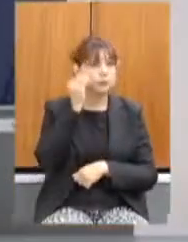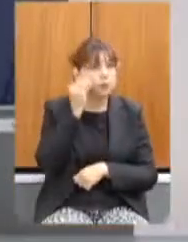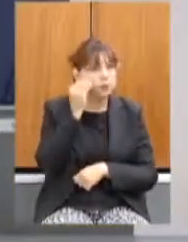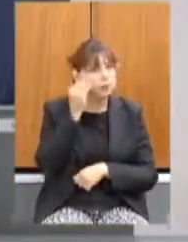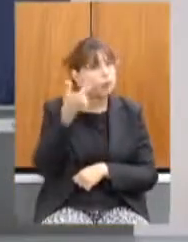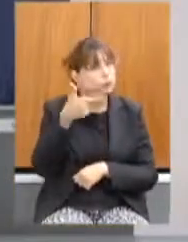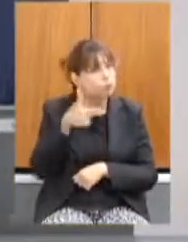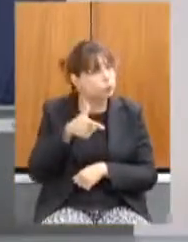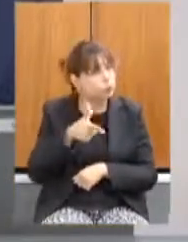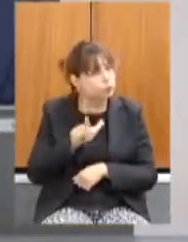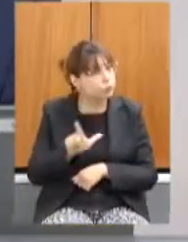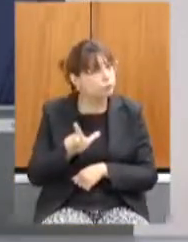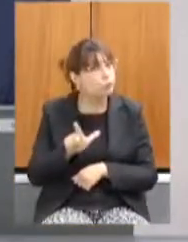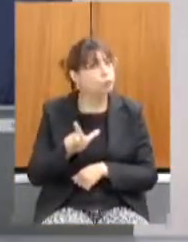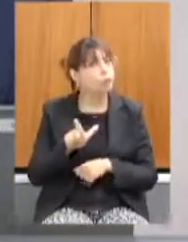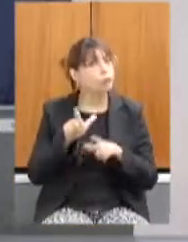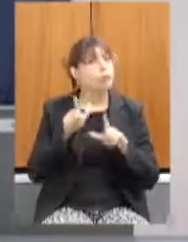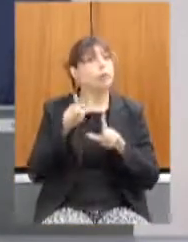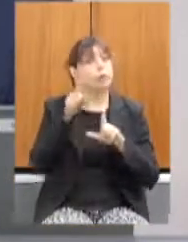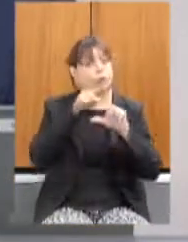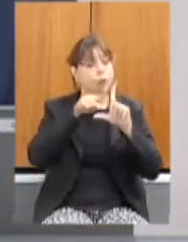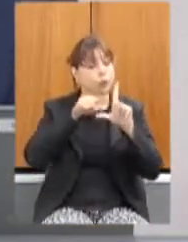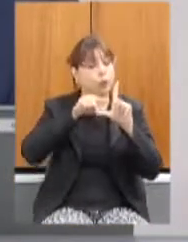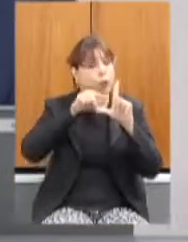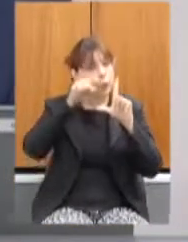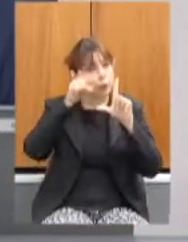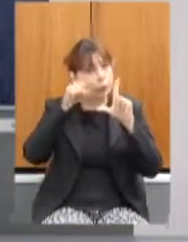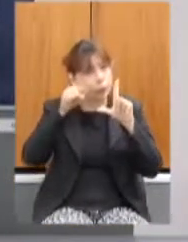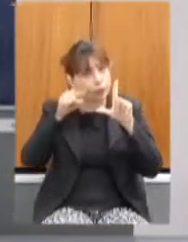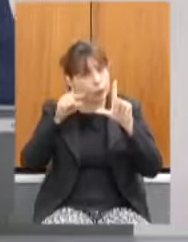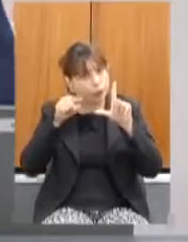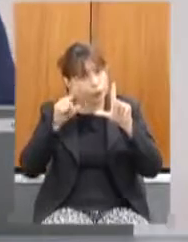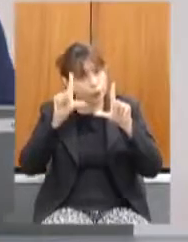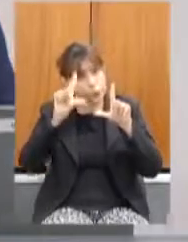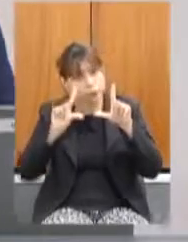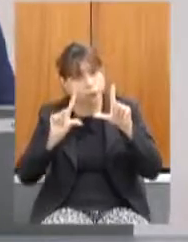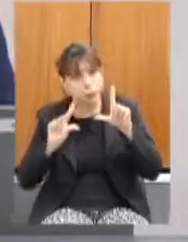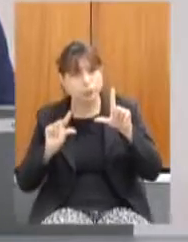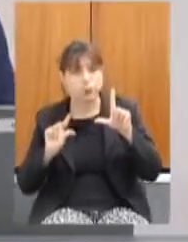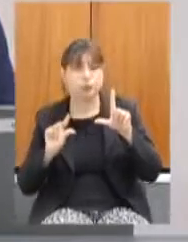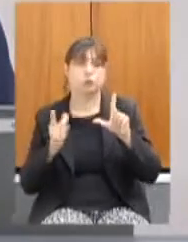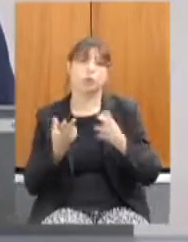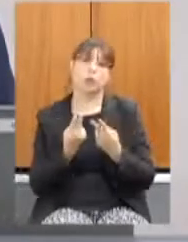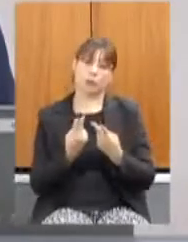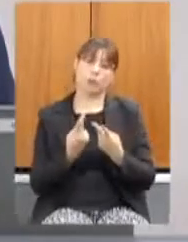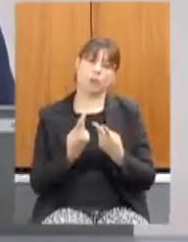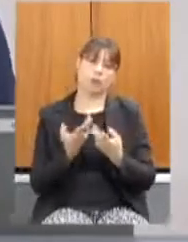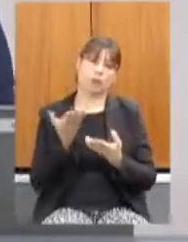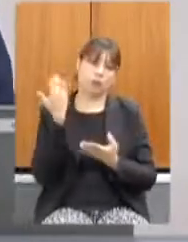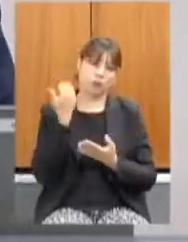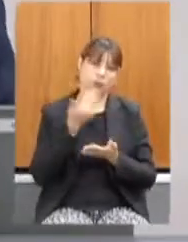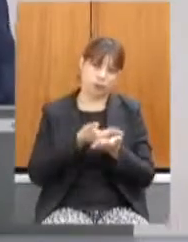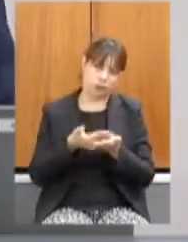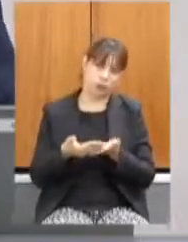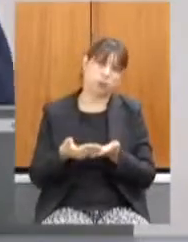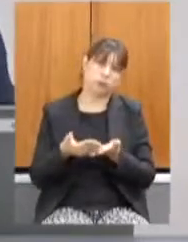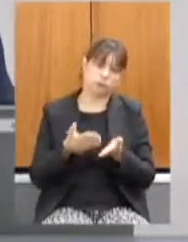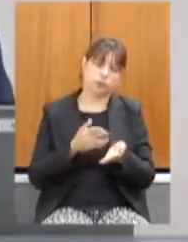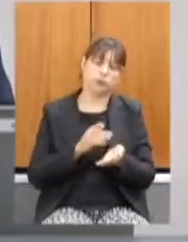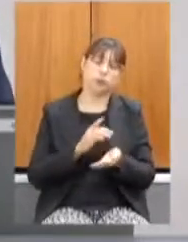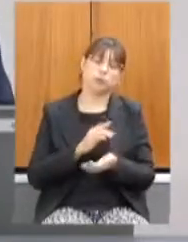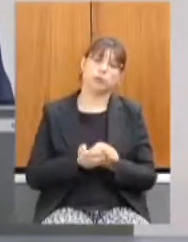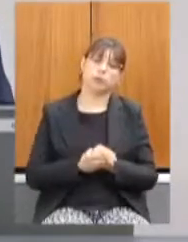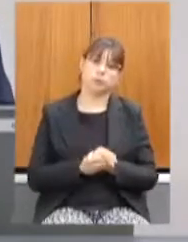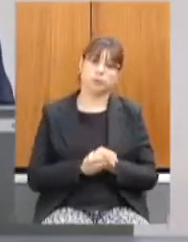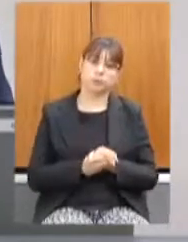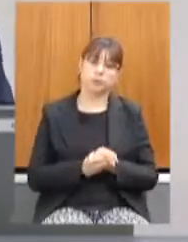Aquela aquele aquele curso natural que a gente tava aí né acontecendo que nós país e uma outra maneira que